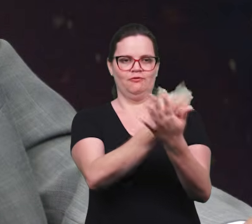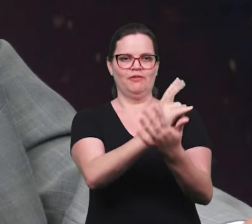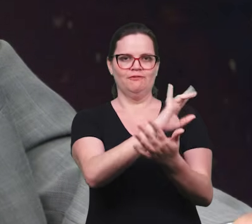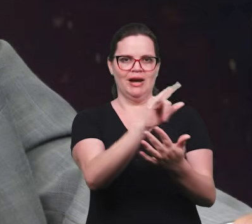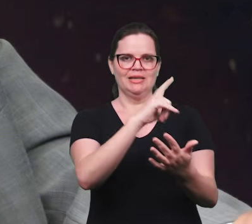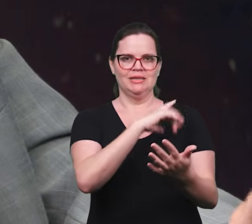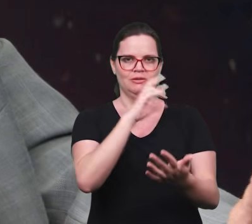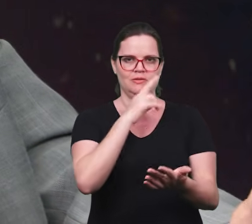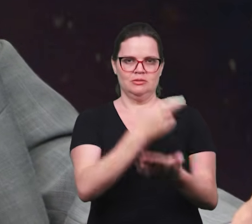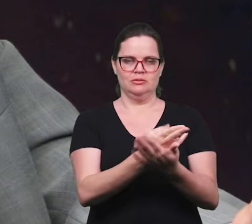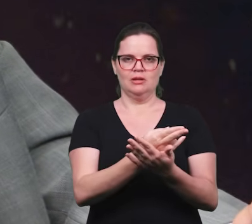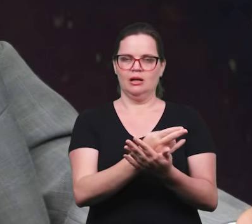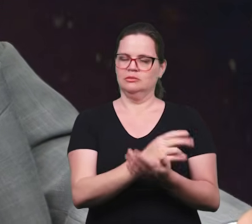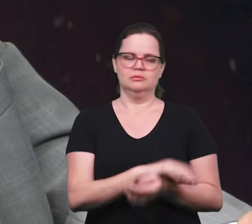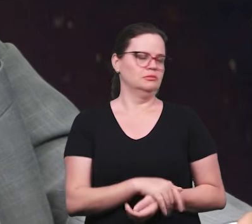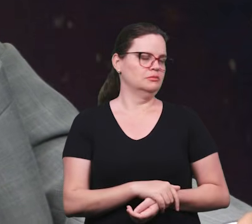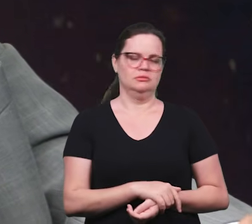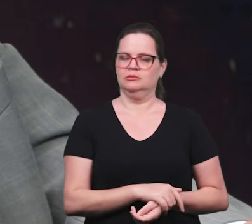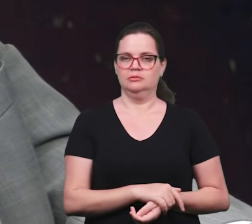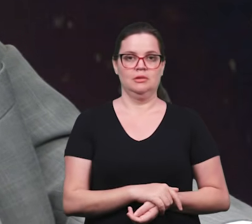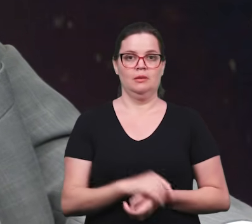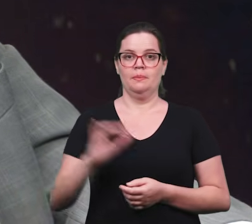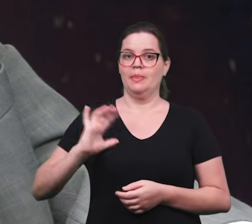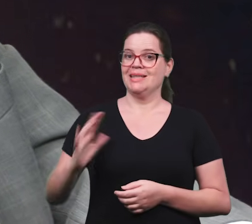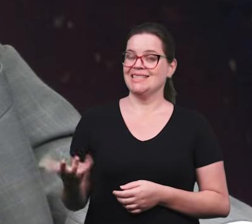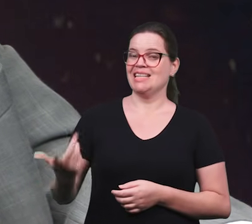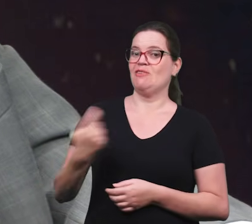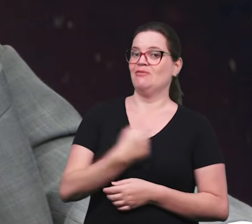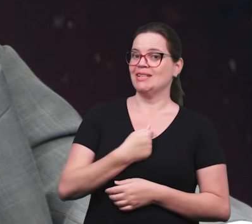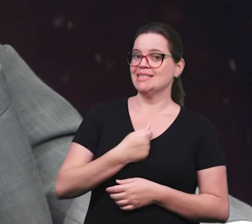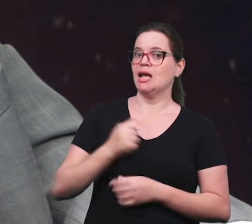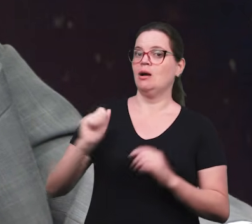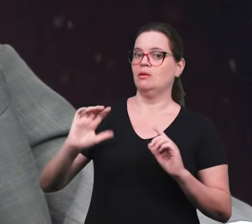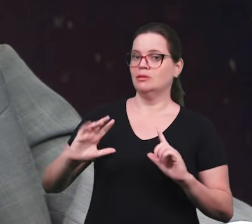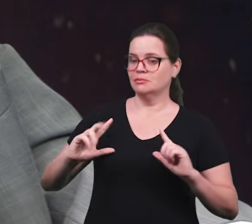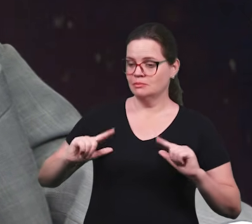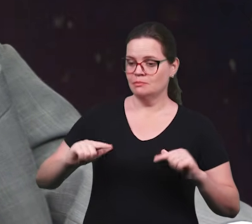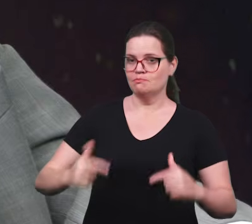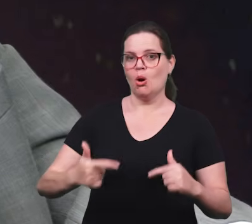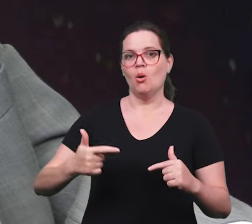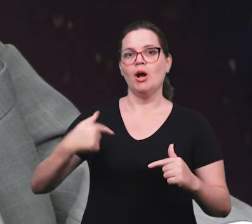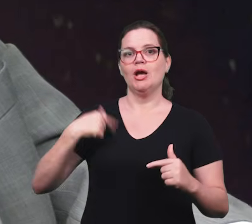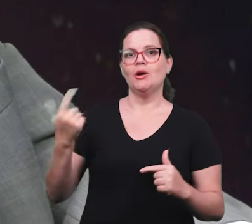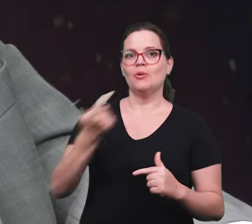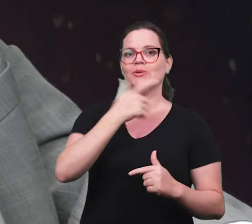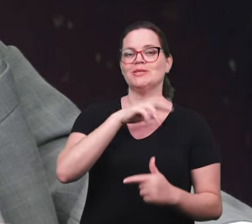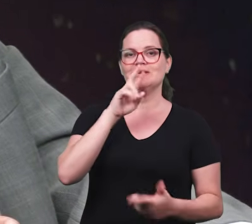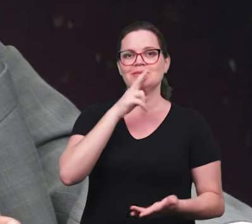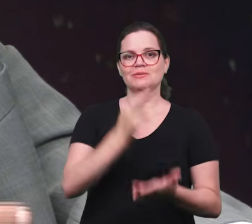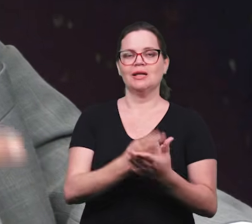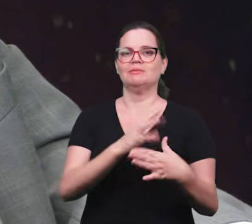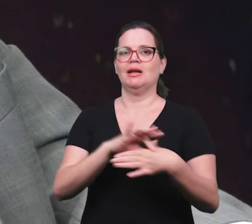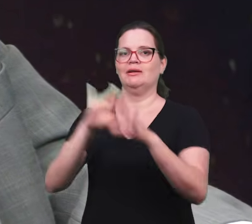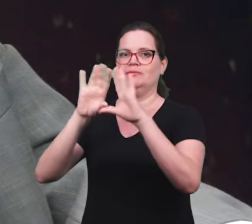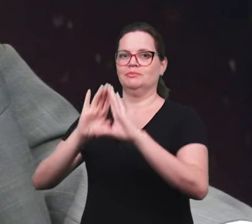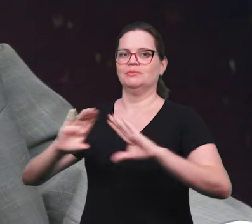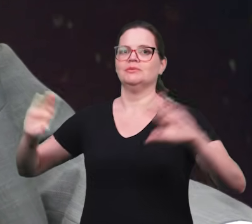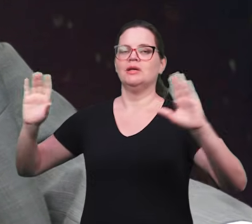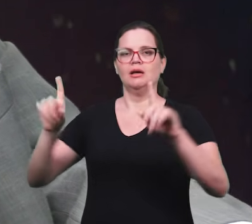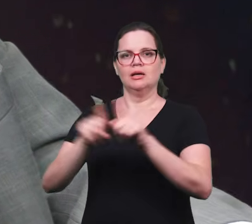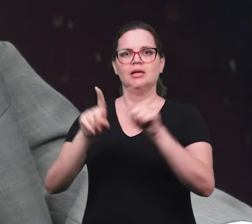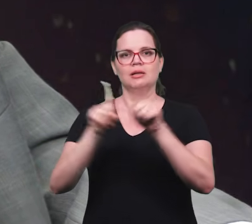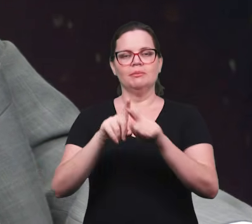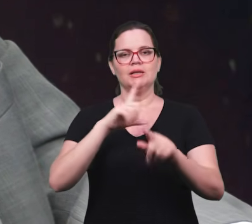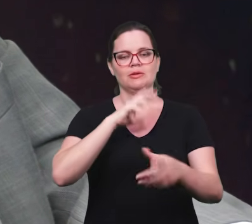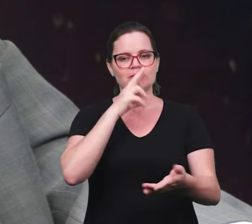para a eternidade. É o contrário. A salvação na nossa vida produz frutos para a eternidade e, consequentemente, também produz frutos ao